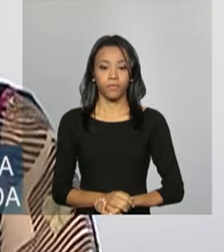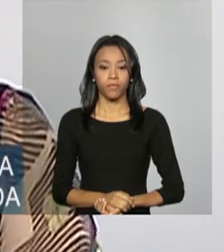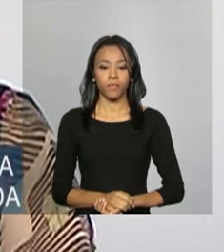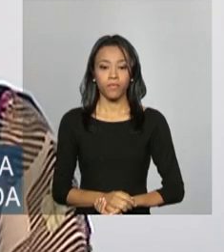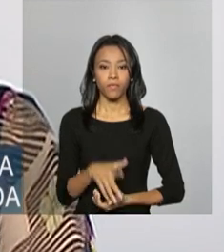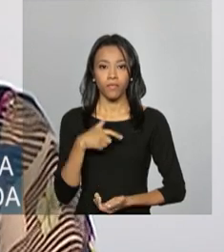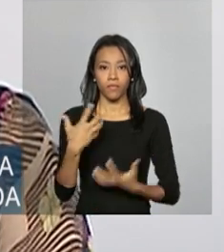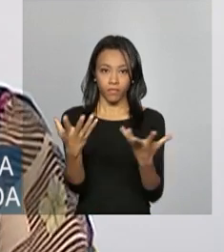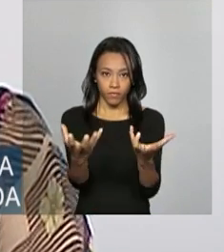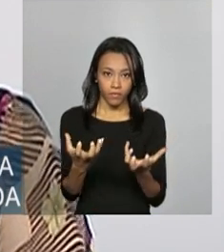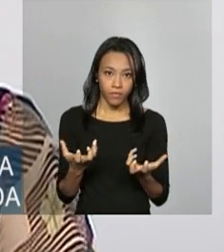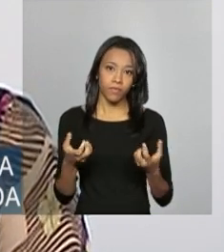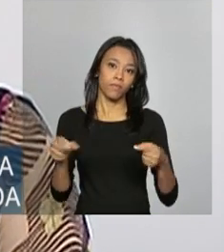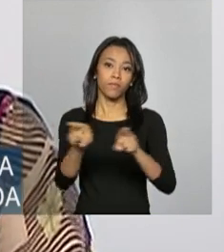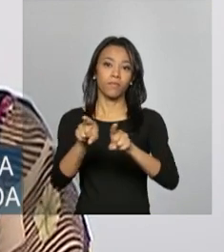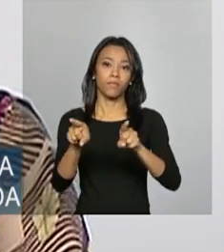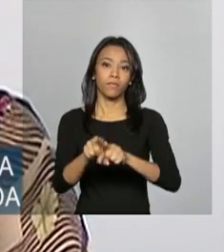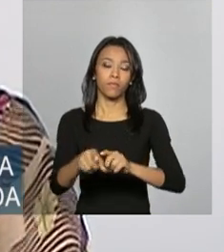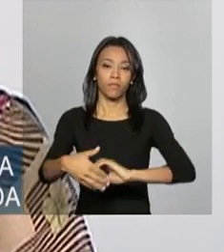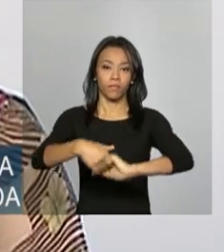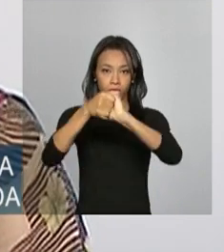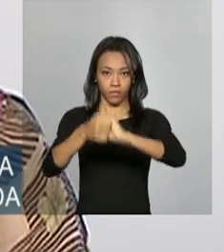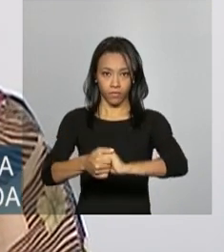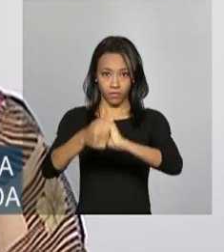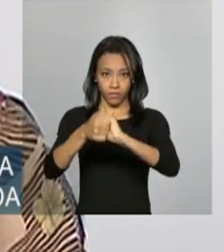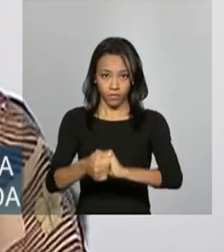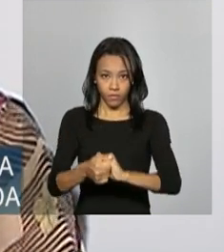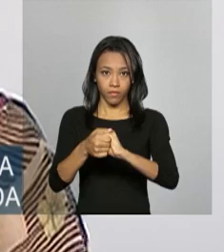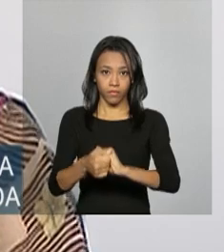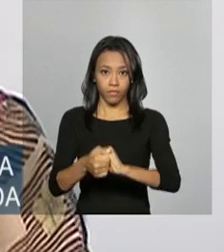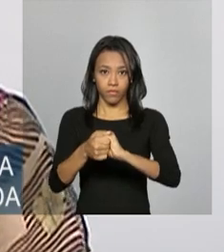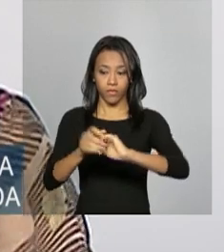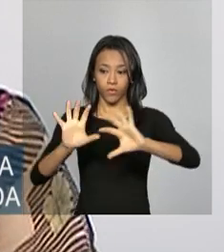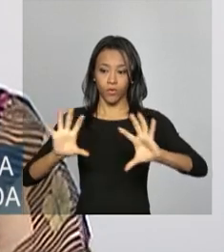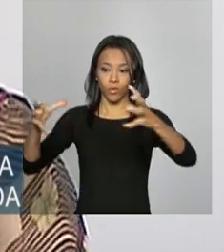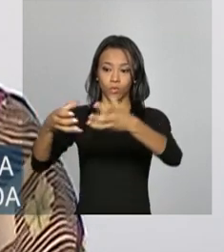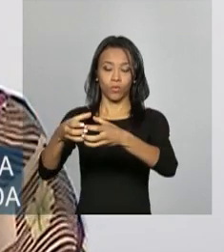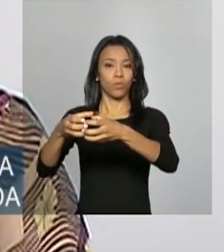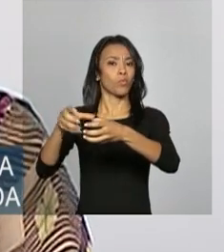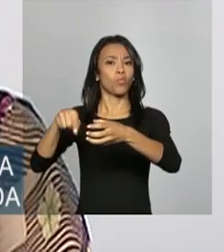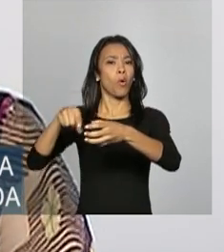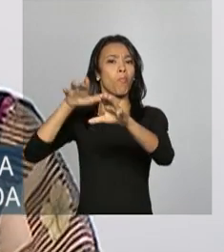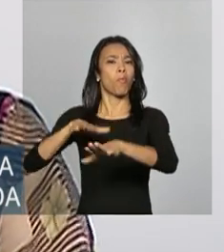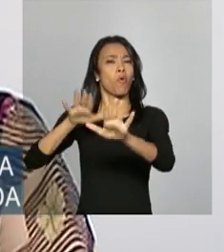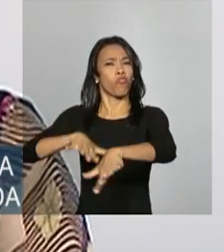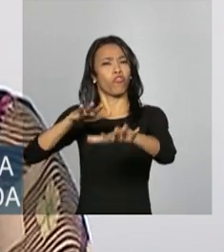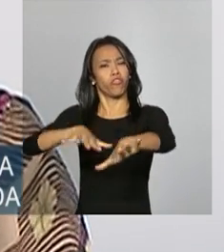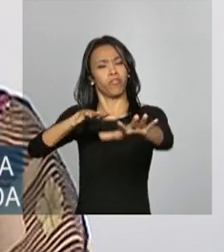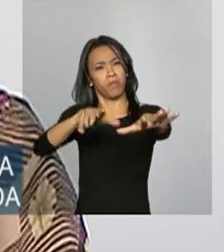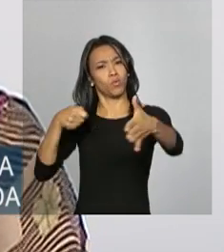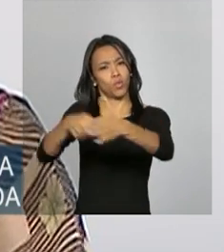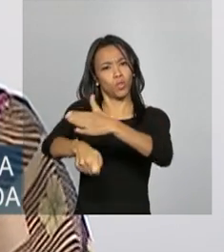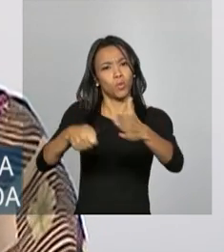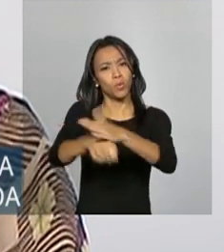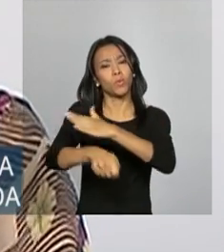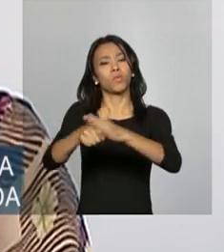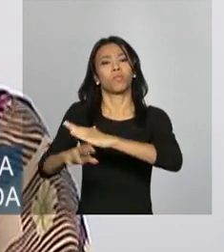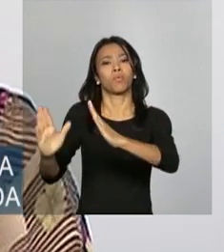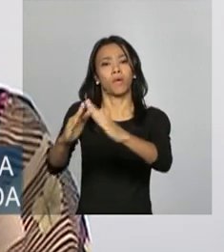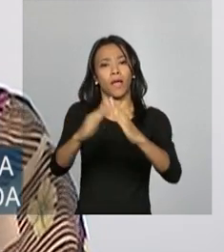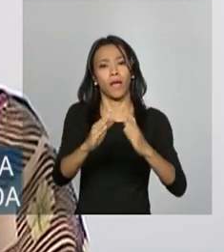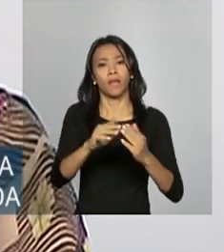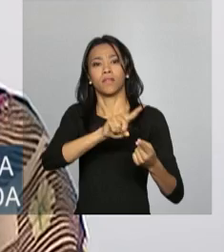Eu queria também cumprimentar aqui do Movimento Nacional de Luta pela Moradia, o